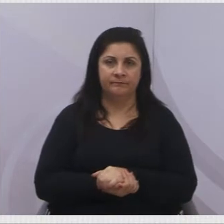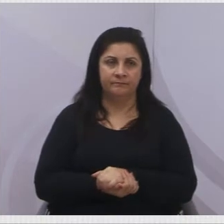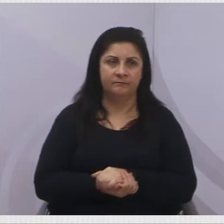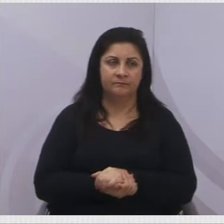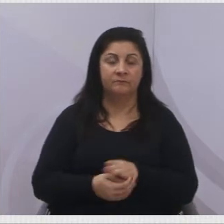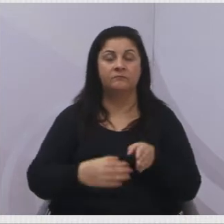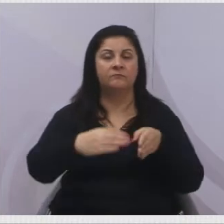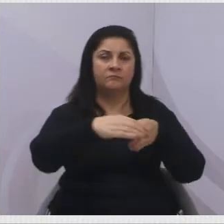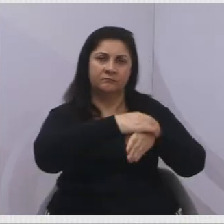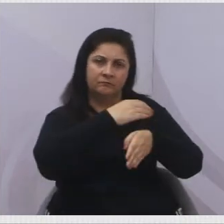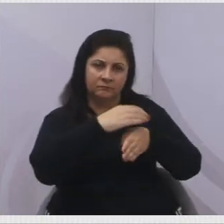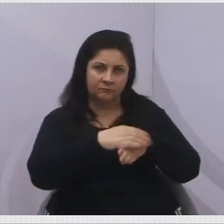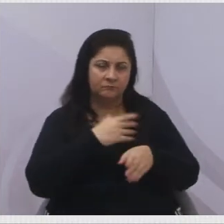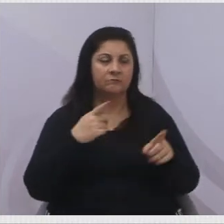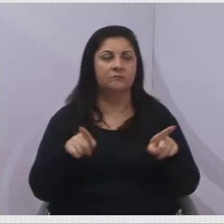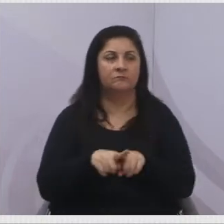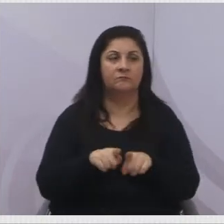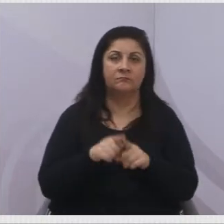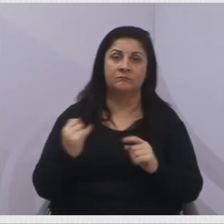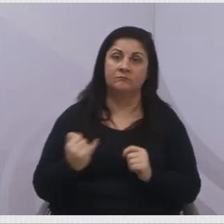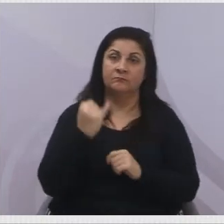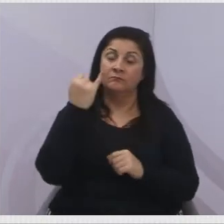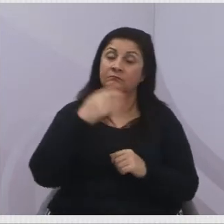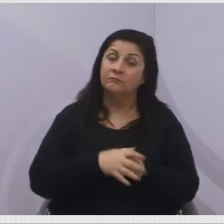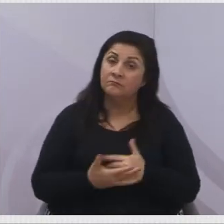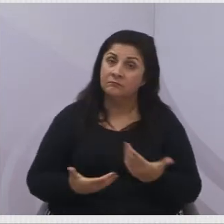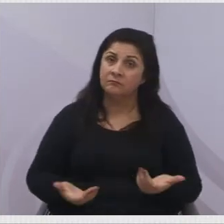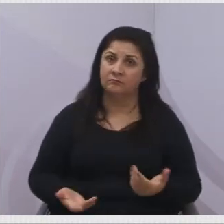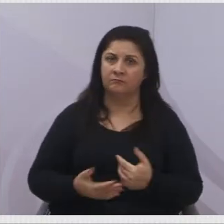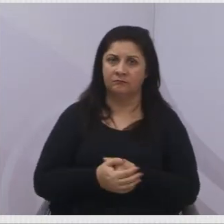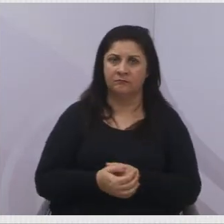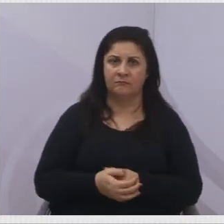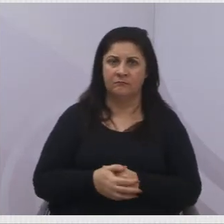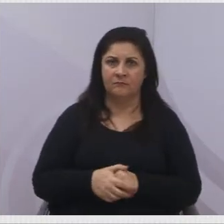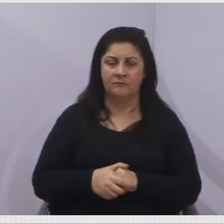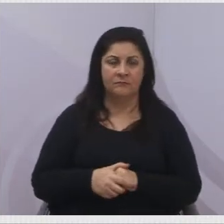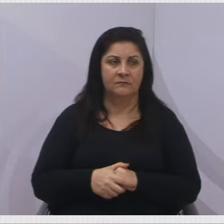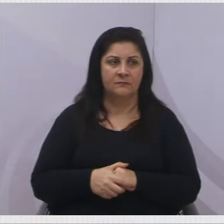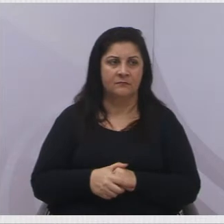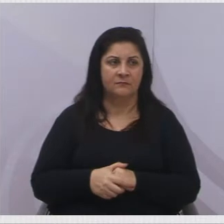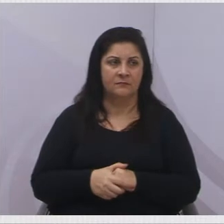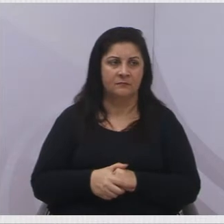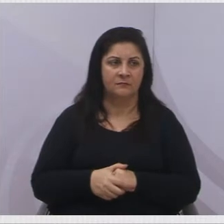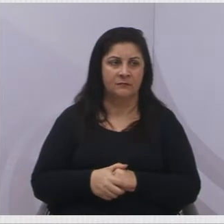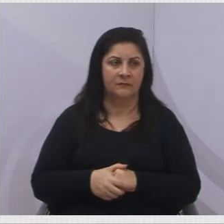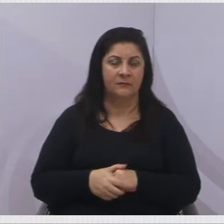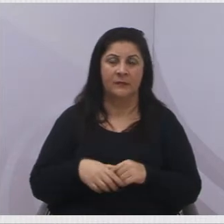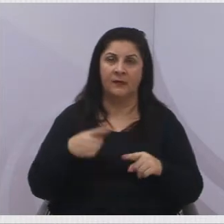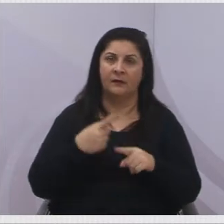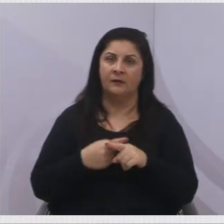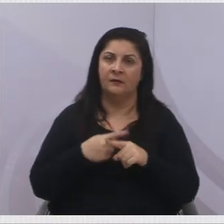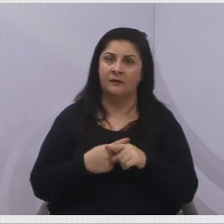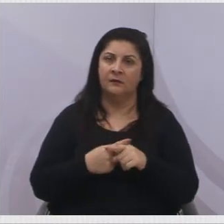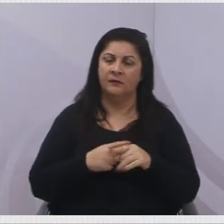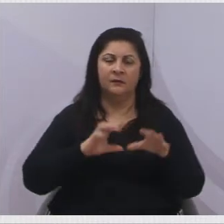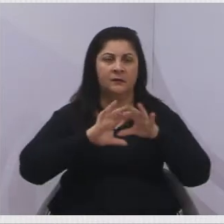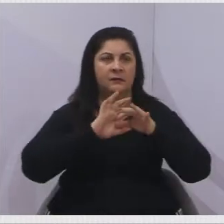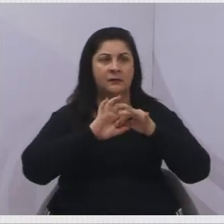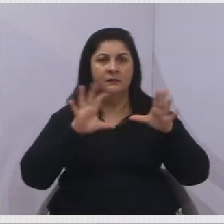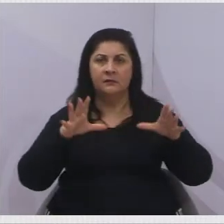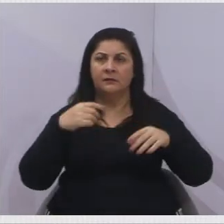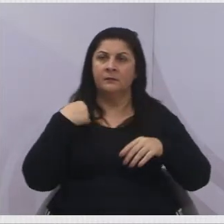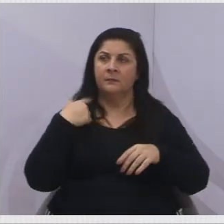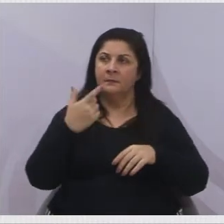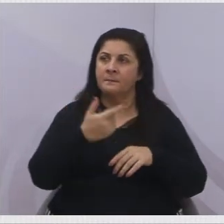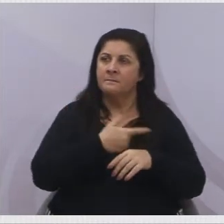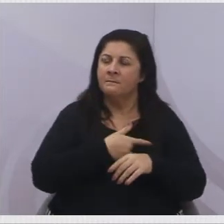são muito importantes, é uma via e um canal de comunicação muito importante, porque ela permite que a gente faça